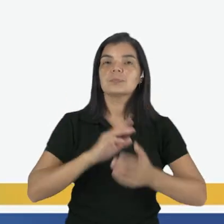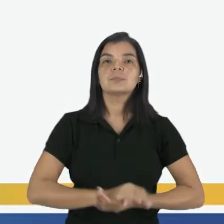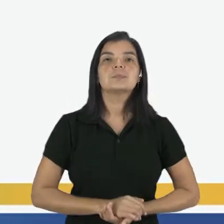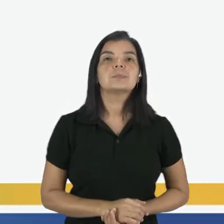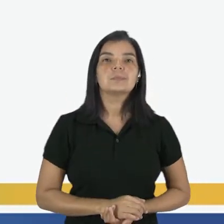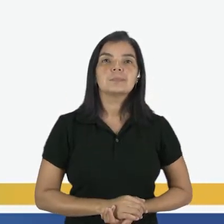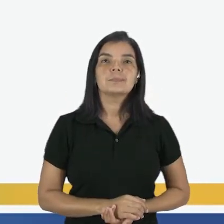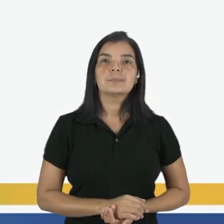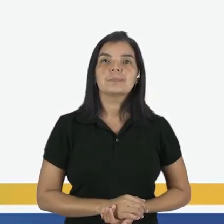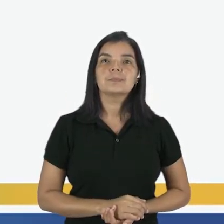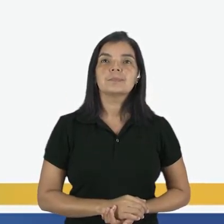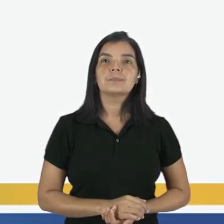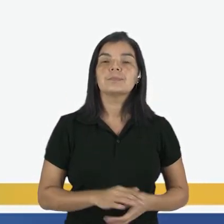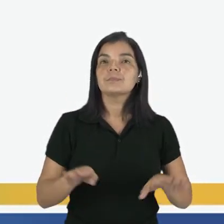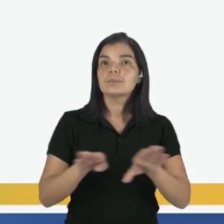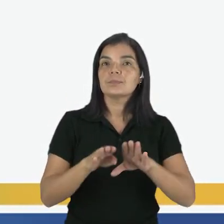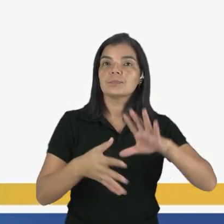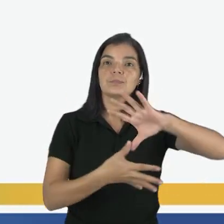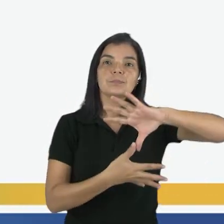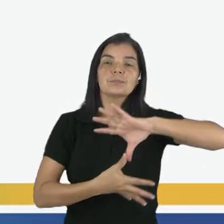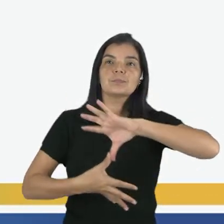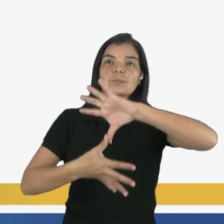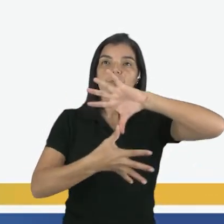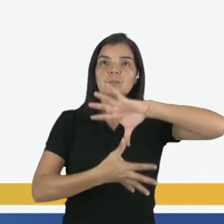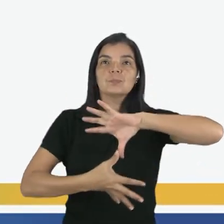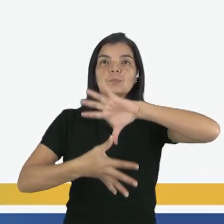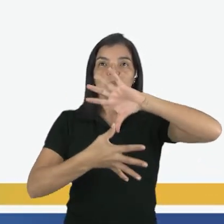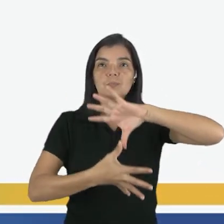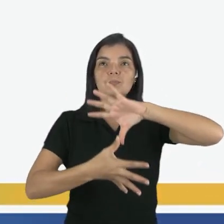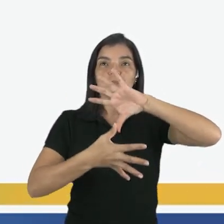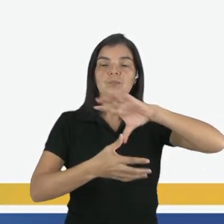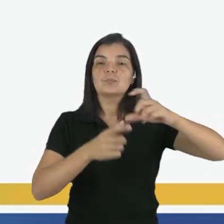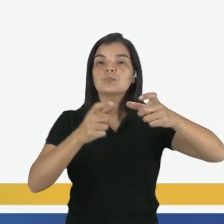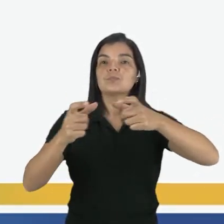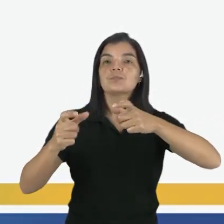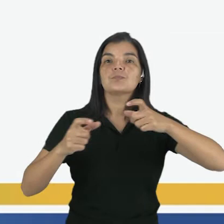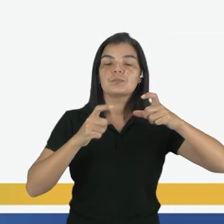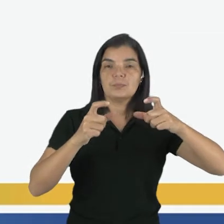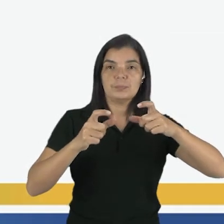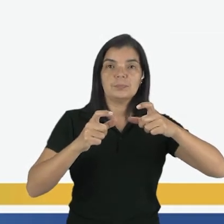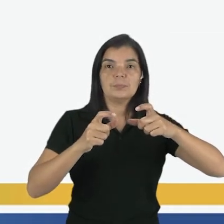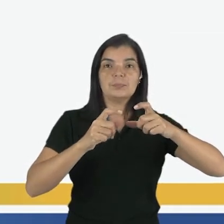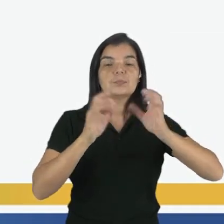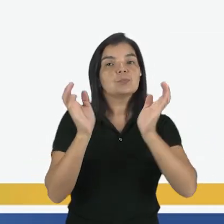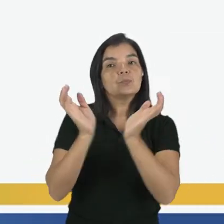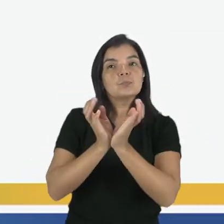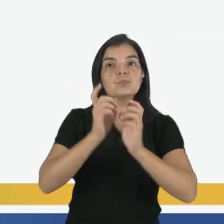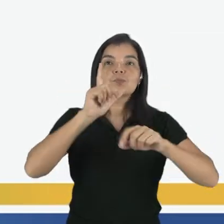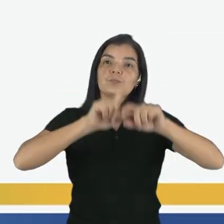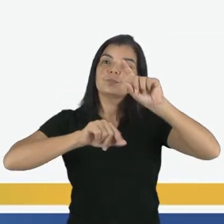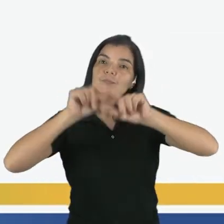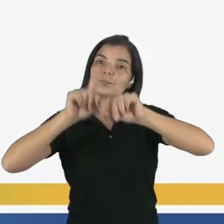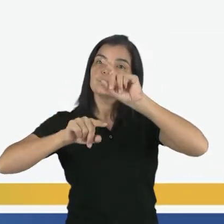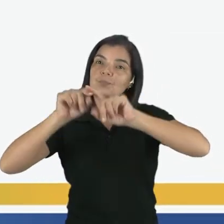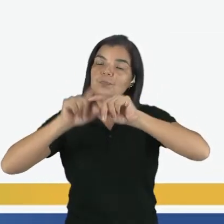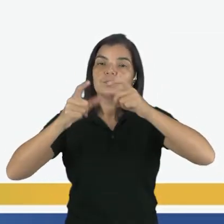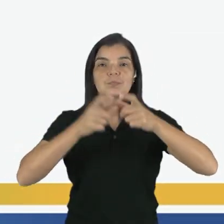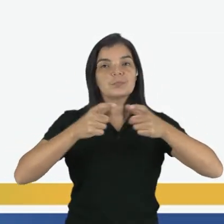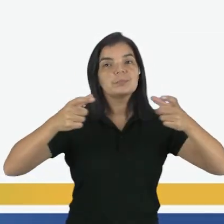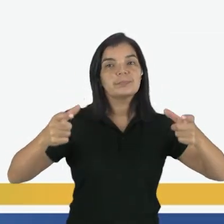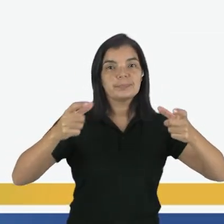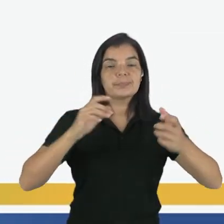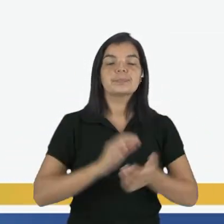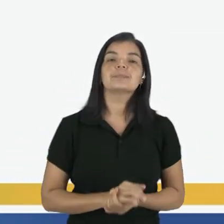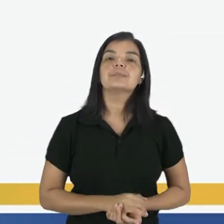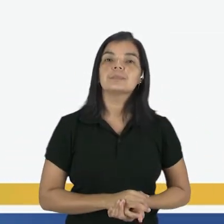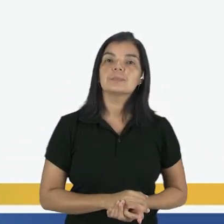diferentes. E o mapa celeste, que mostra a localização das constelações. Esse já é um mapa celeste maior,